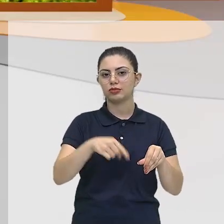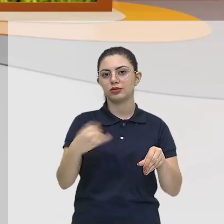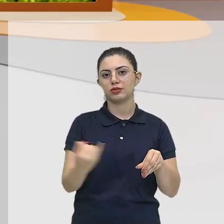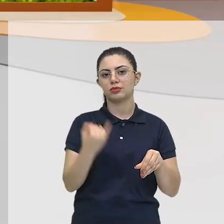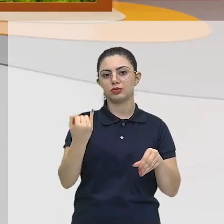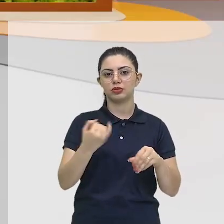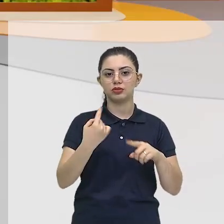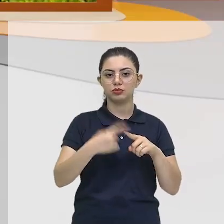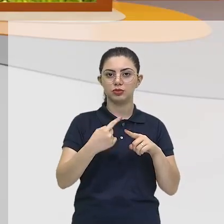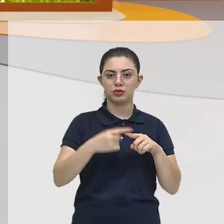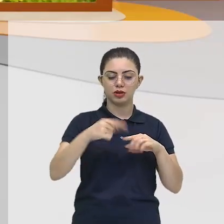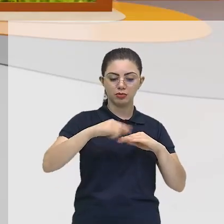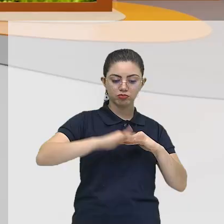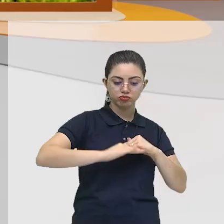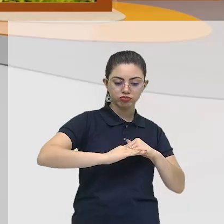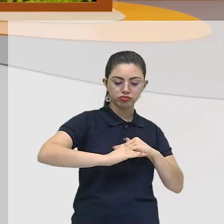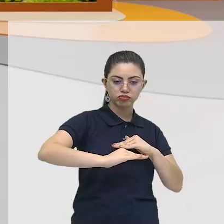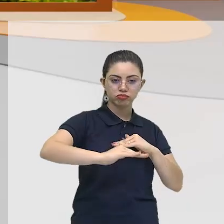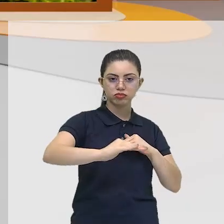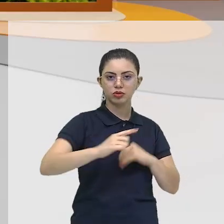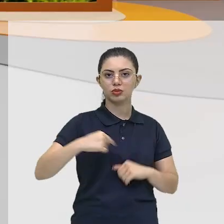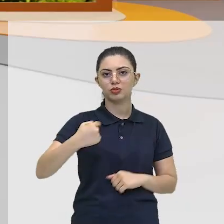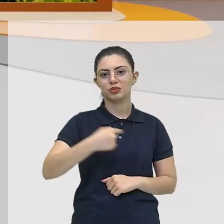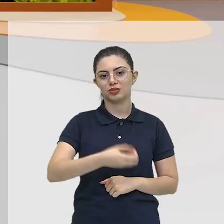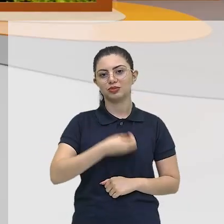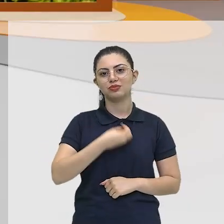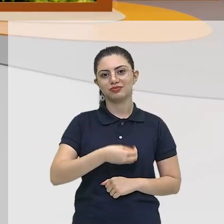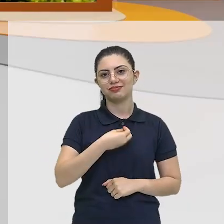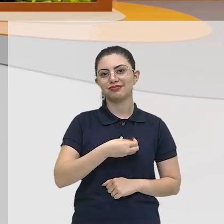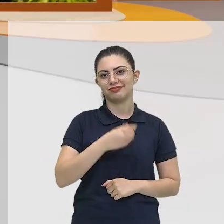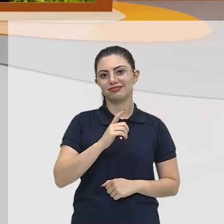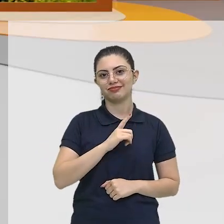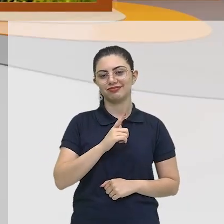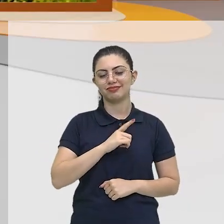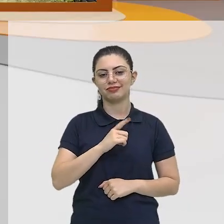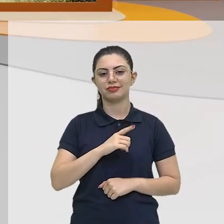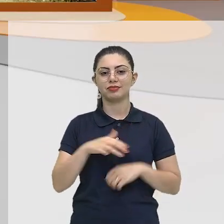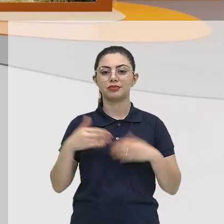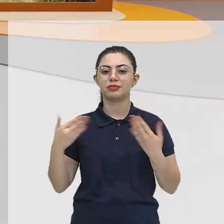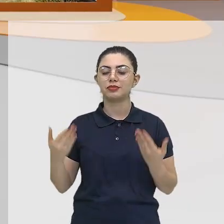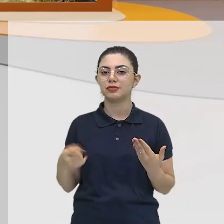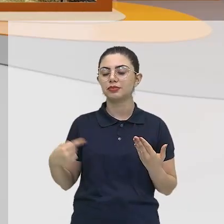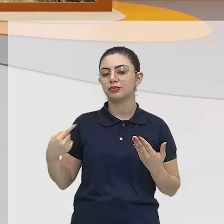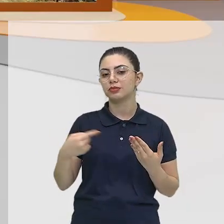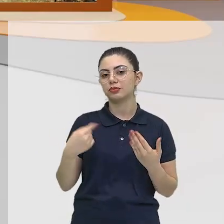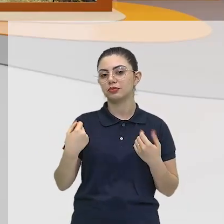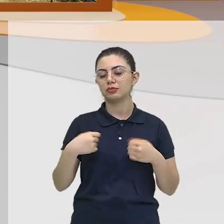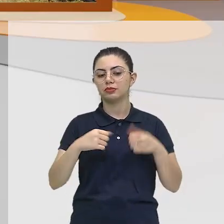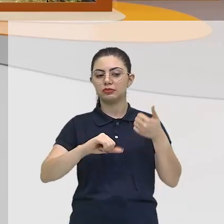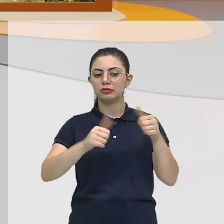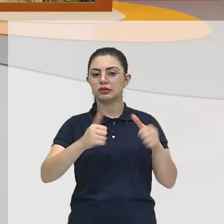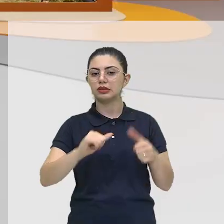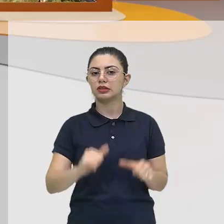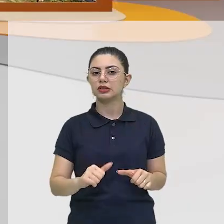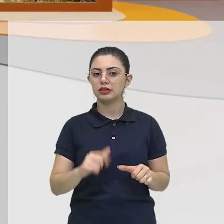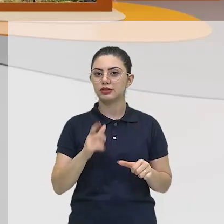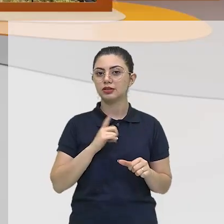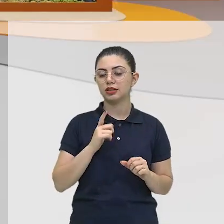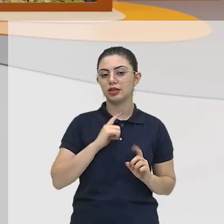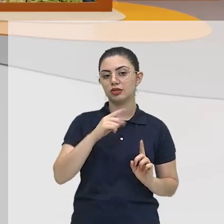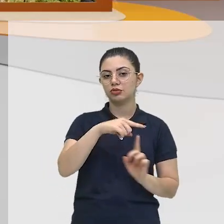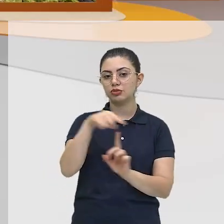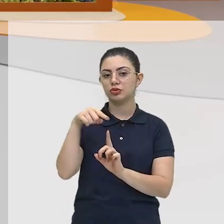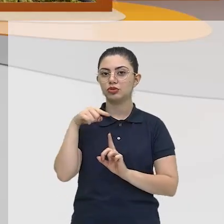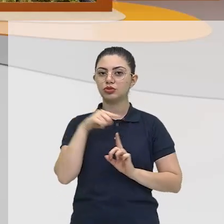uma superfície que a gente acaba habitando de uma forma geral. Então, a gente tem também que analisar que vamos ter formas